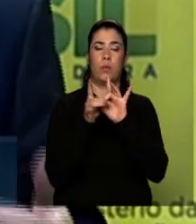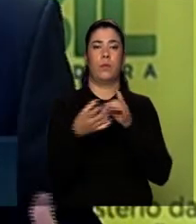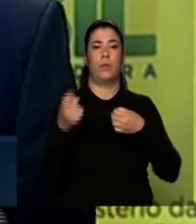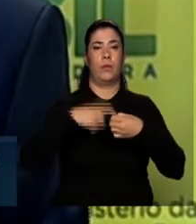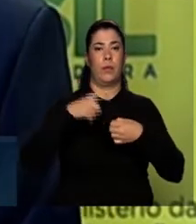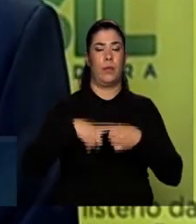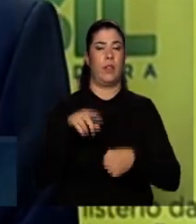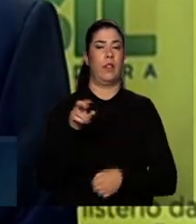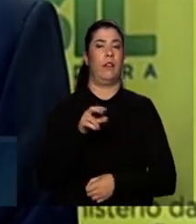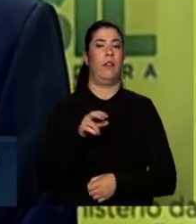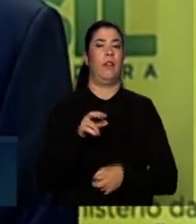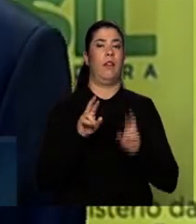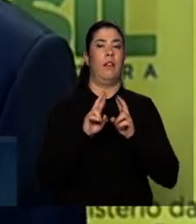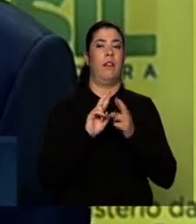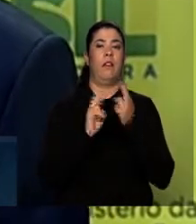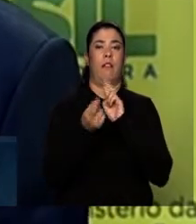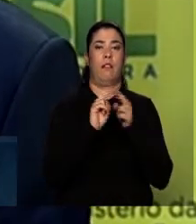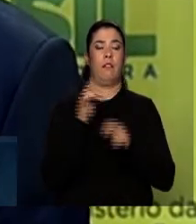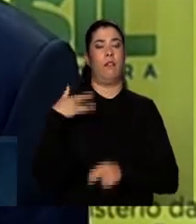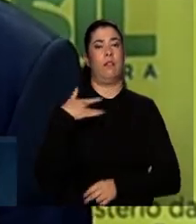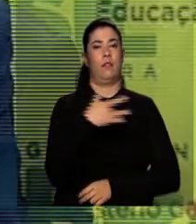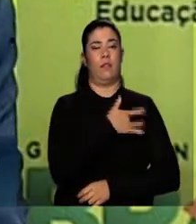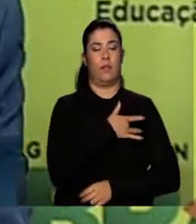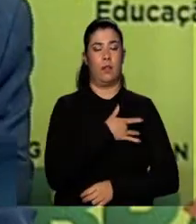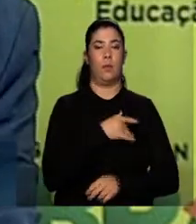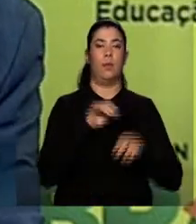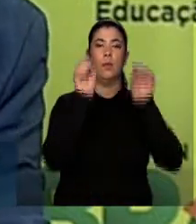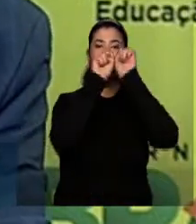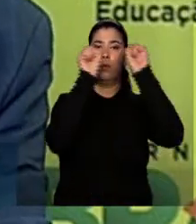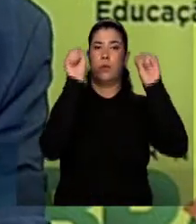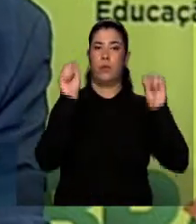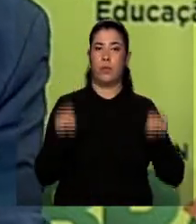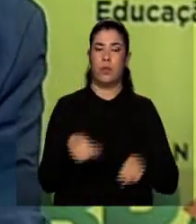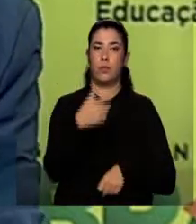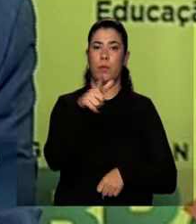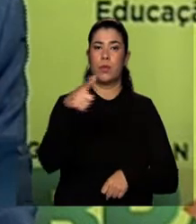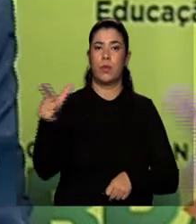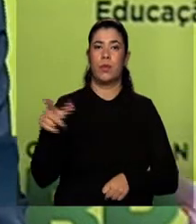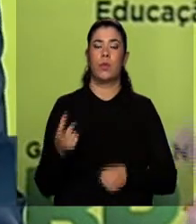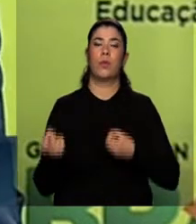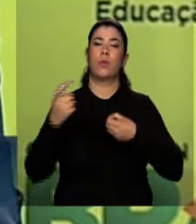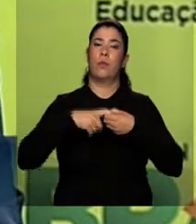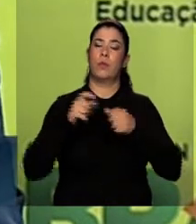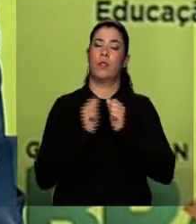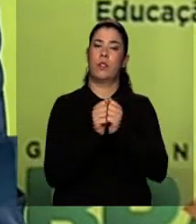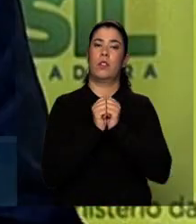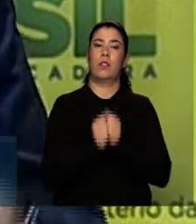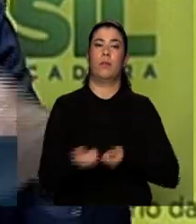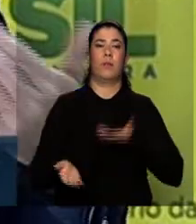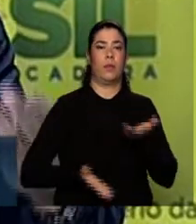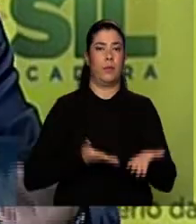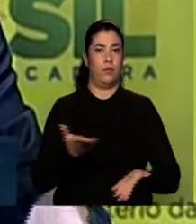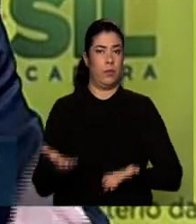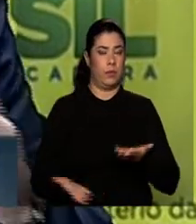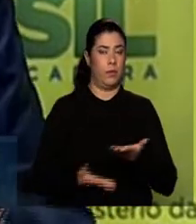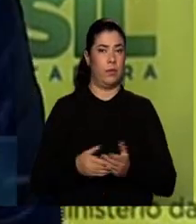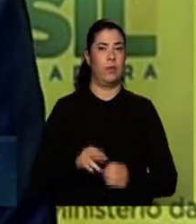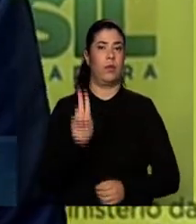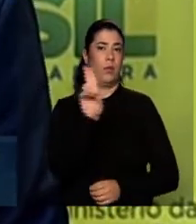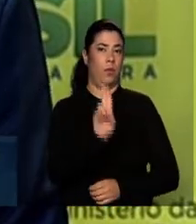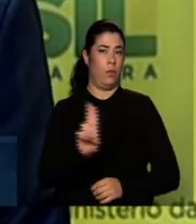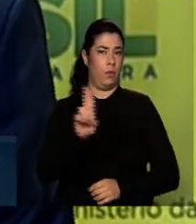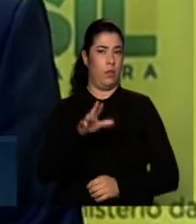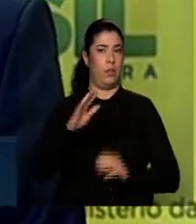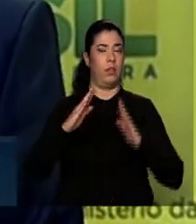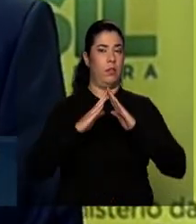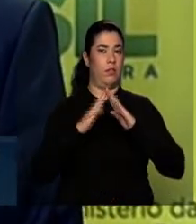dos serviços filantrópicos, que estarão se comprometendo a oferecer a sua rede os seus serviços, unidades básicas de